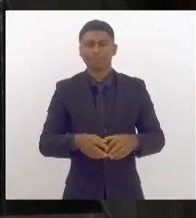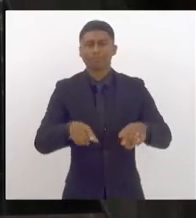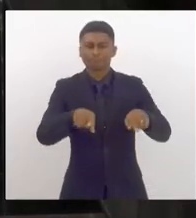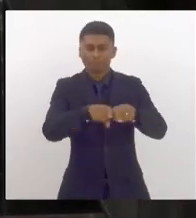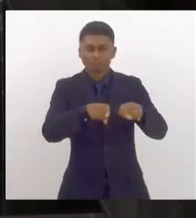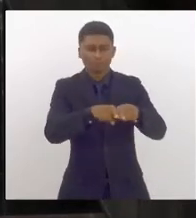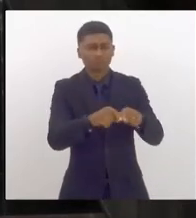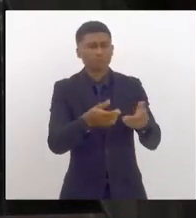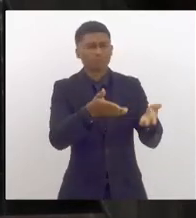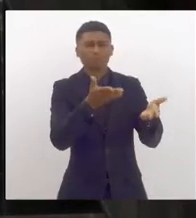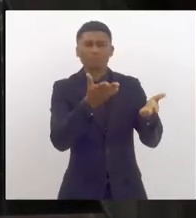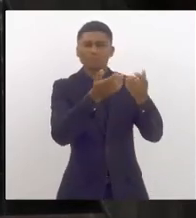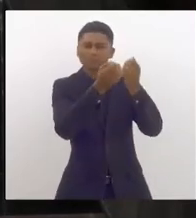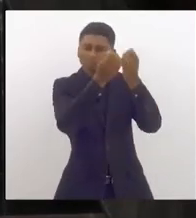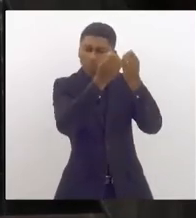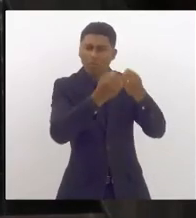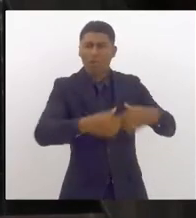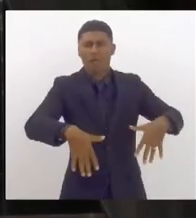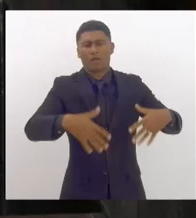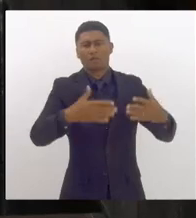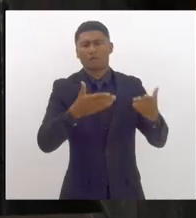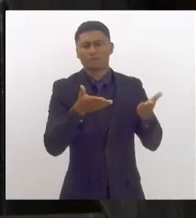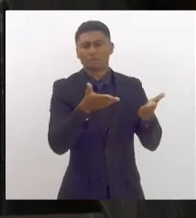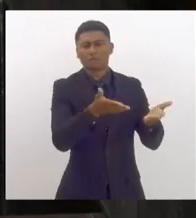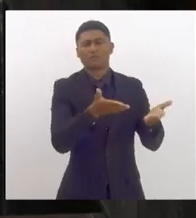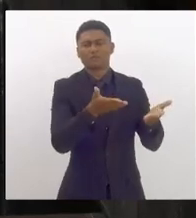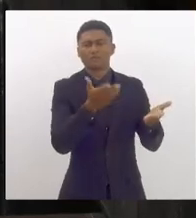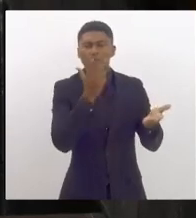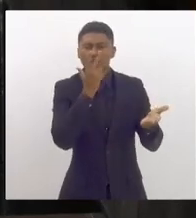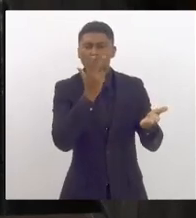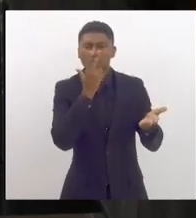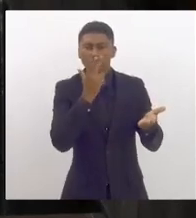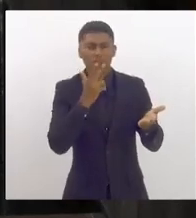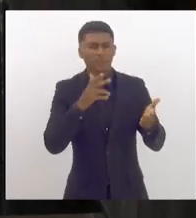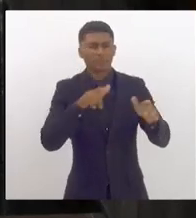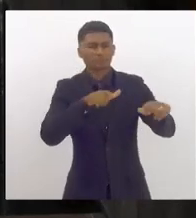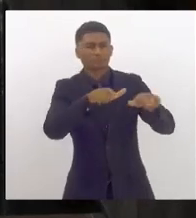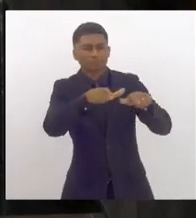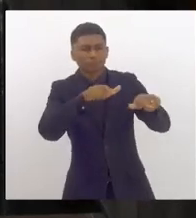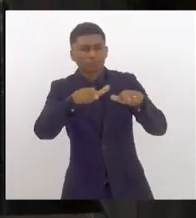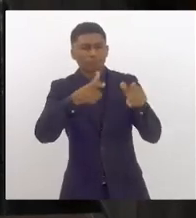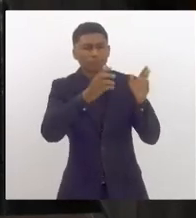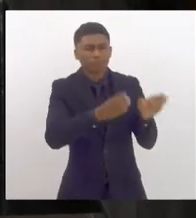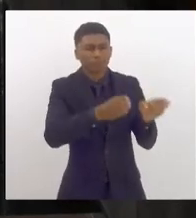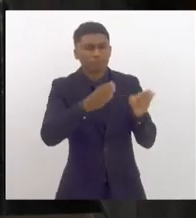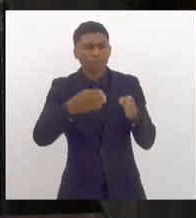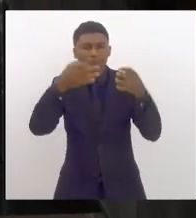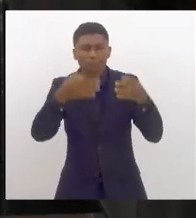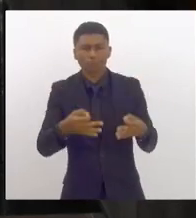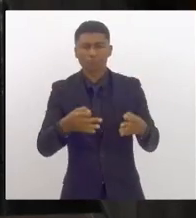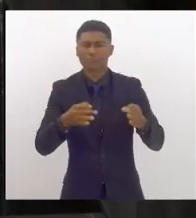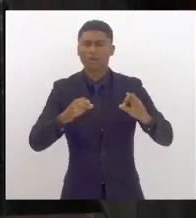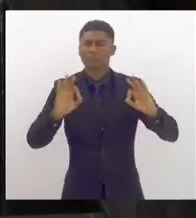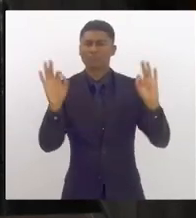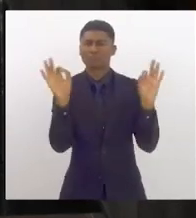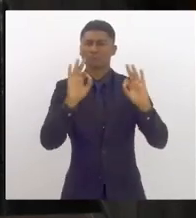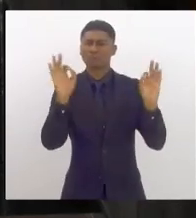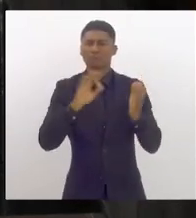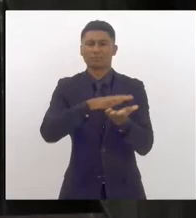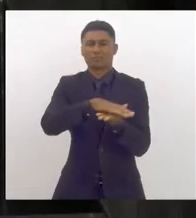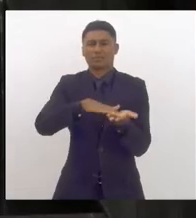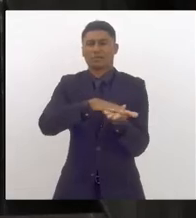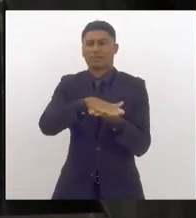destruindo prestando um serviço de pouca qualidade e a nossa lei deputados